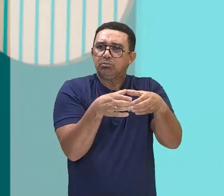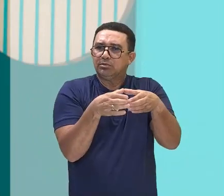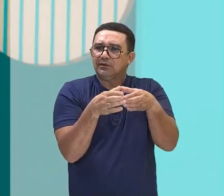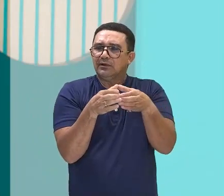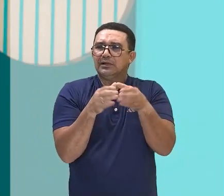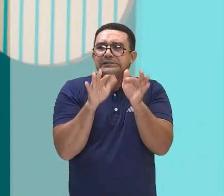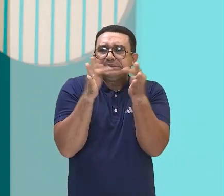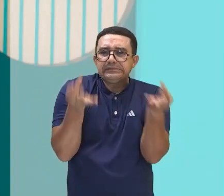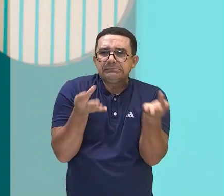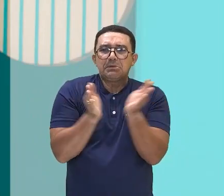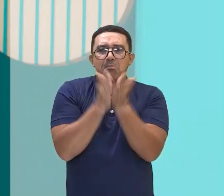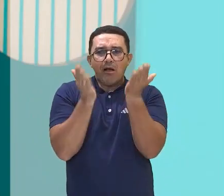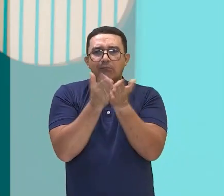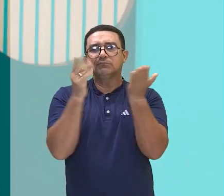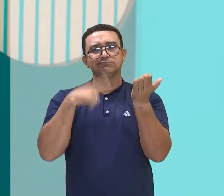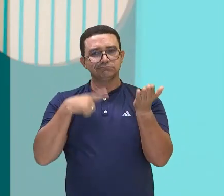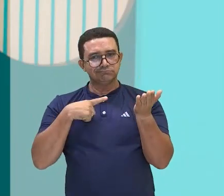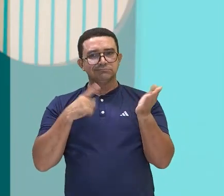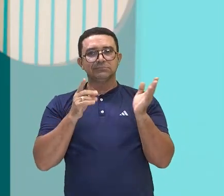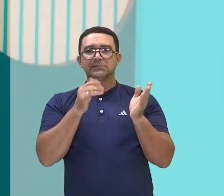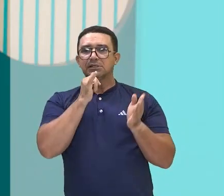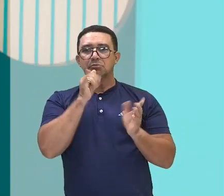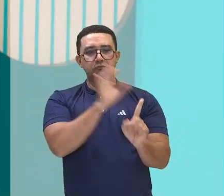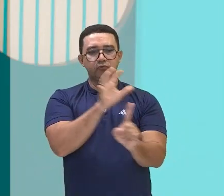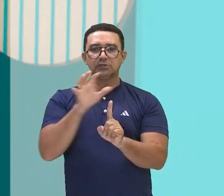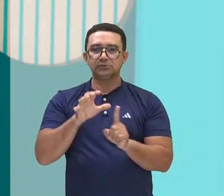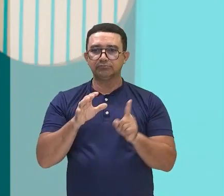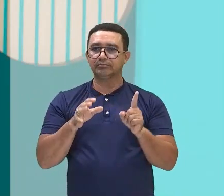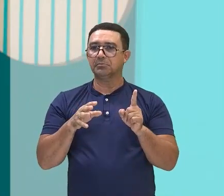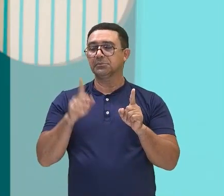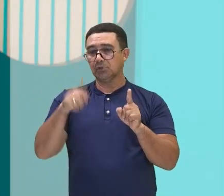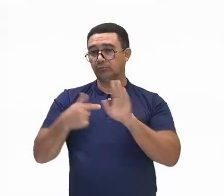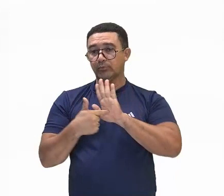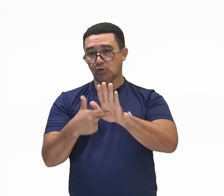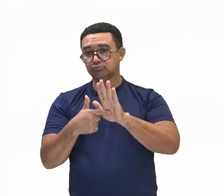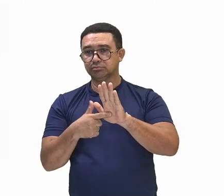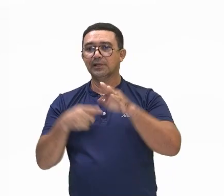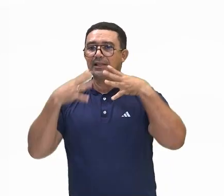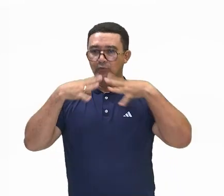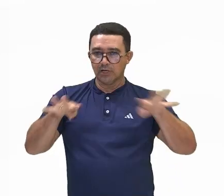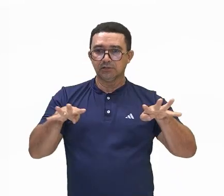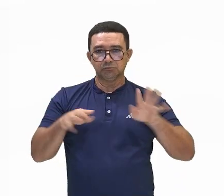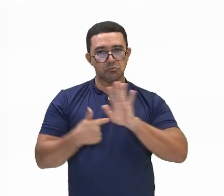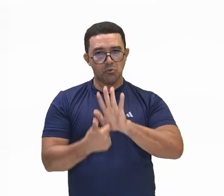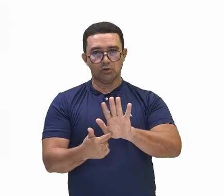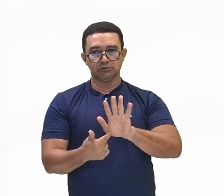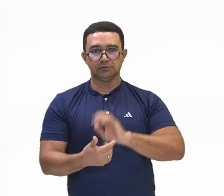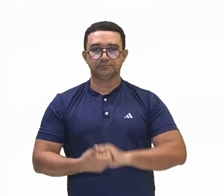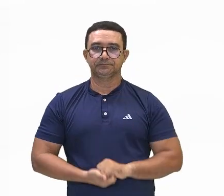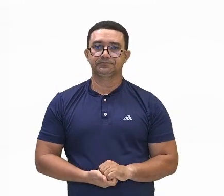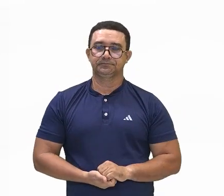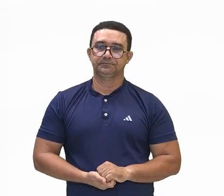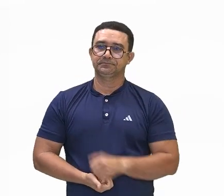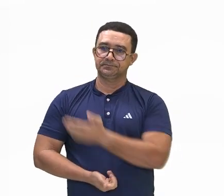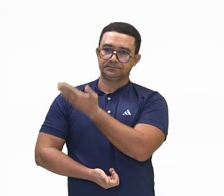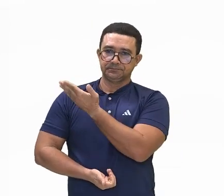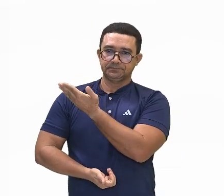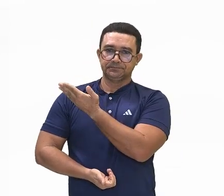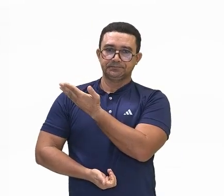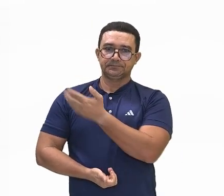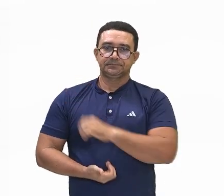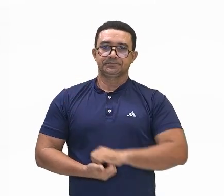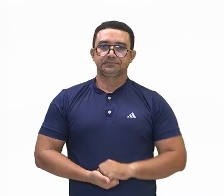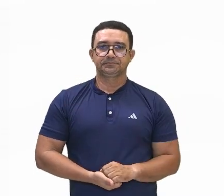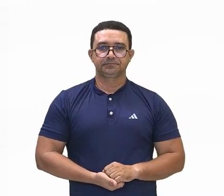populares, ok? Em relação ao naturalismo. Agora eu quero que vocês vejam outras informações aí a respeito do naturalismo.